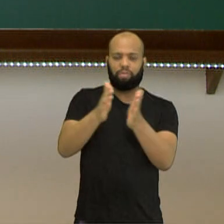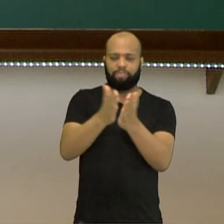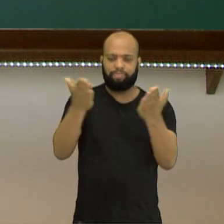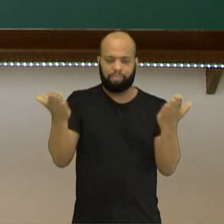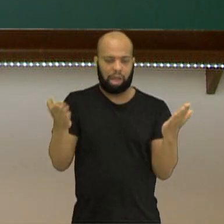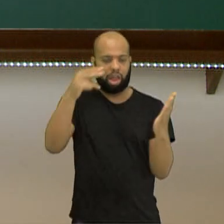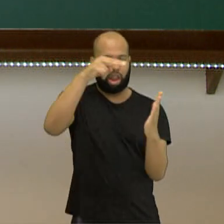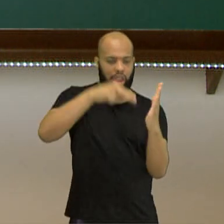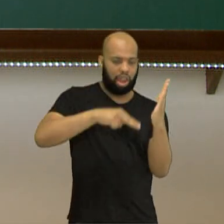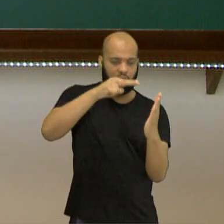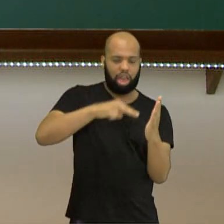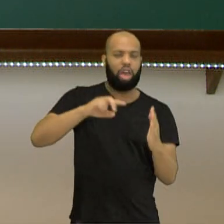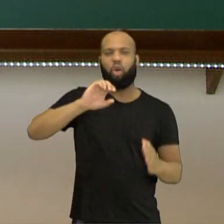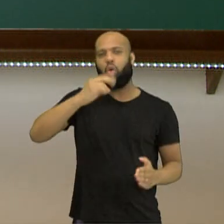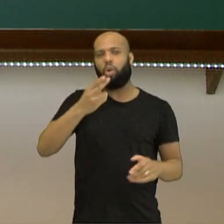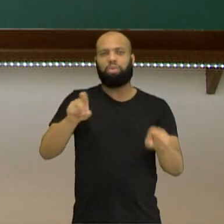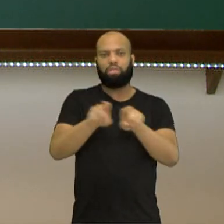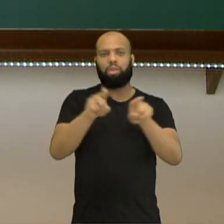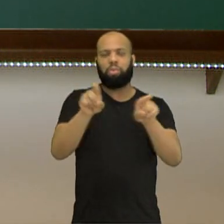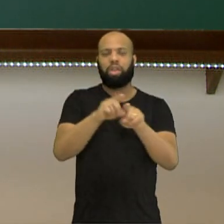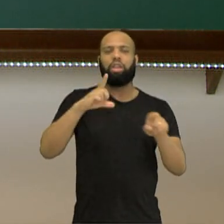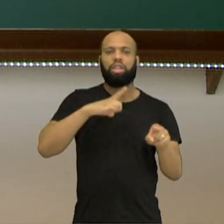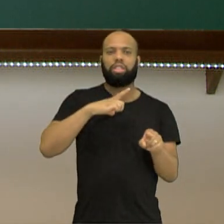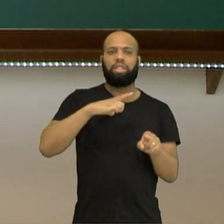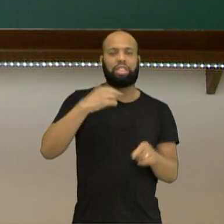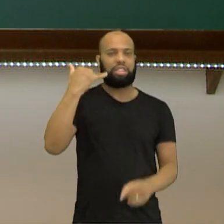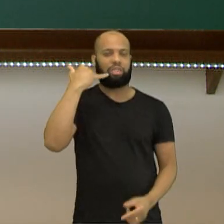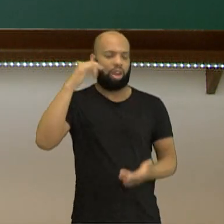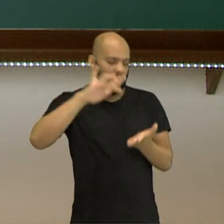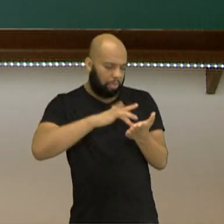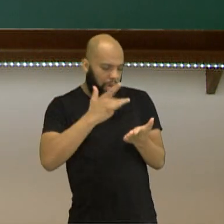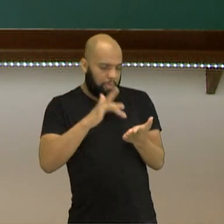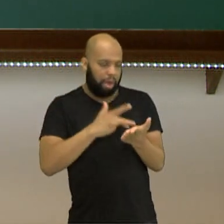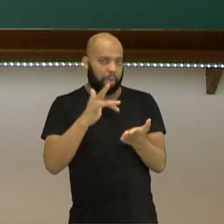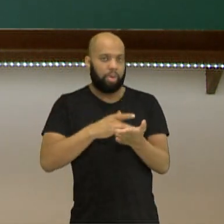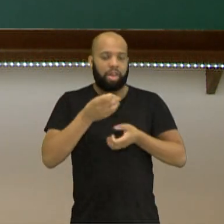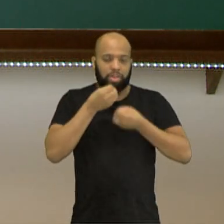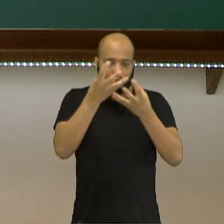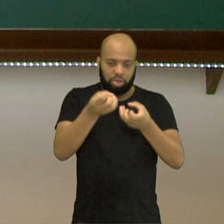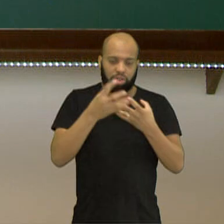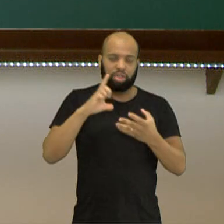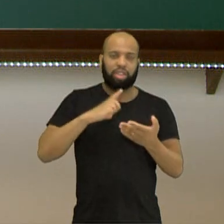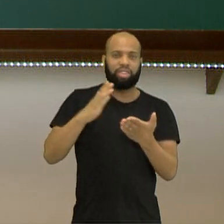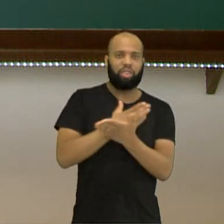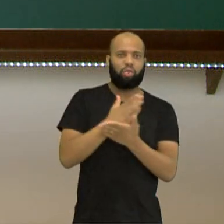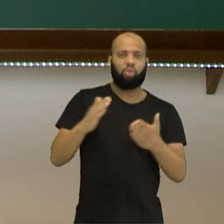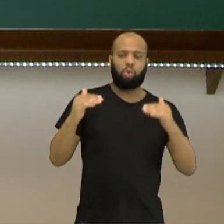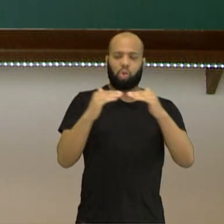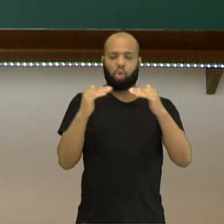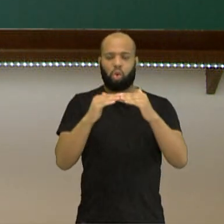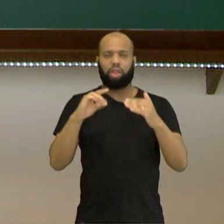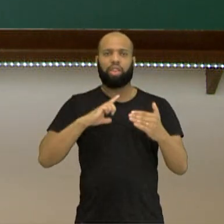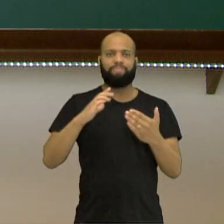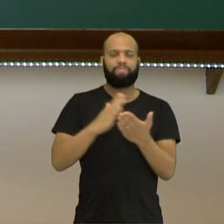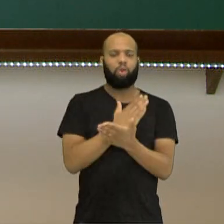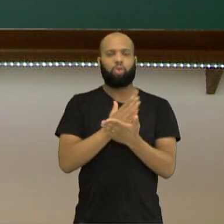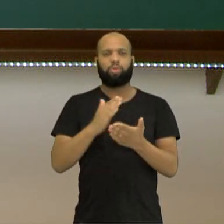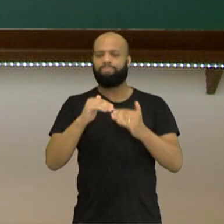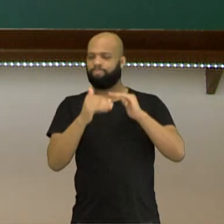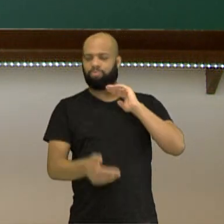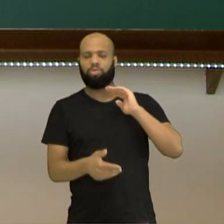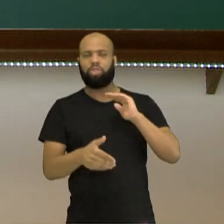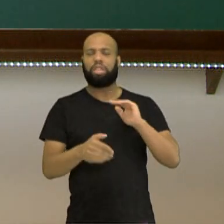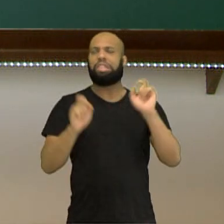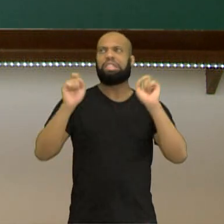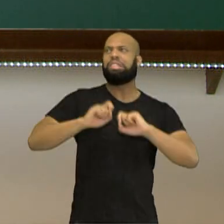eu acordo, vou olhar meu celular, as notícias, lá o que eu vejo? Epa! Tem coisas que eu concordo e que não concordo, me dá vontade de falar. Olha aqui,